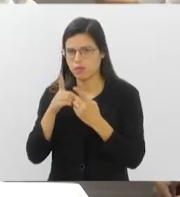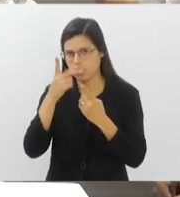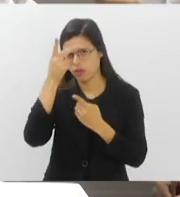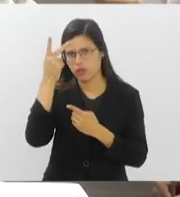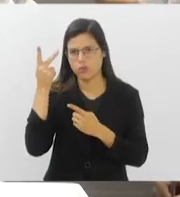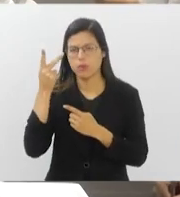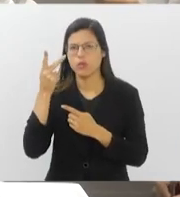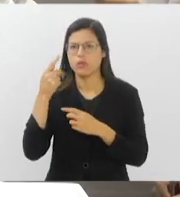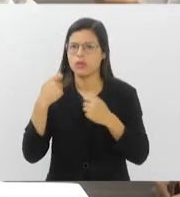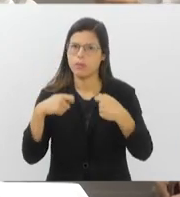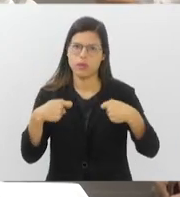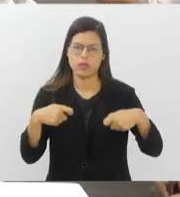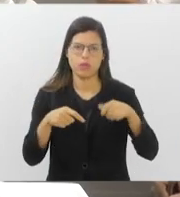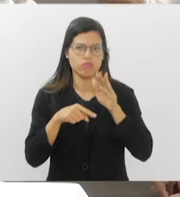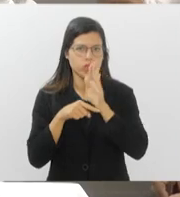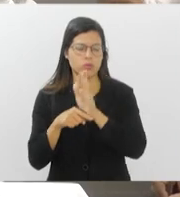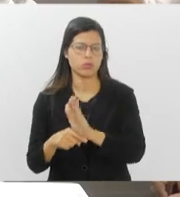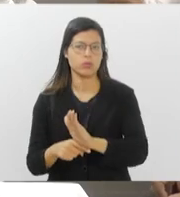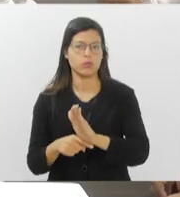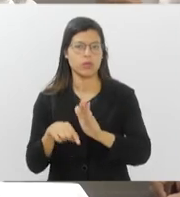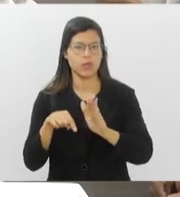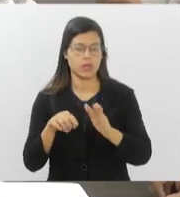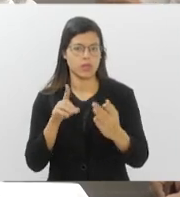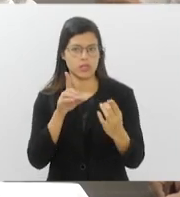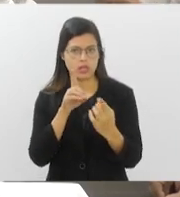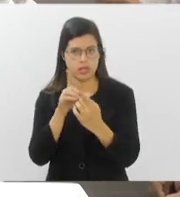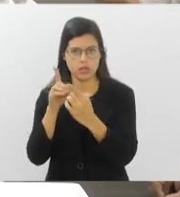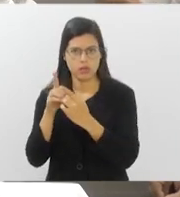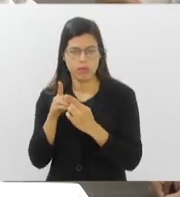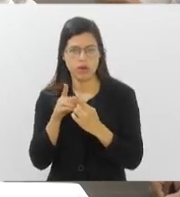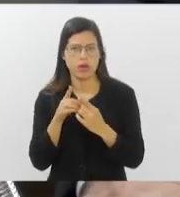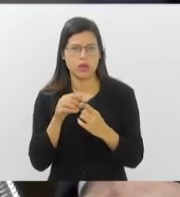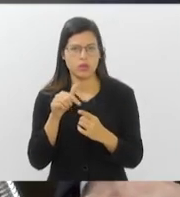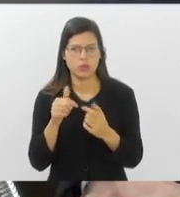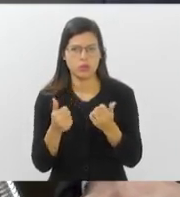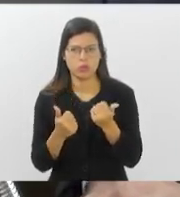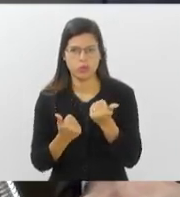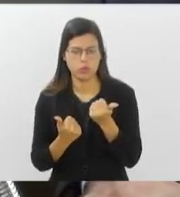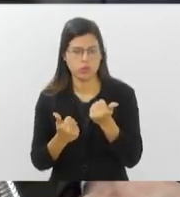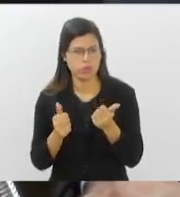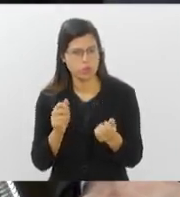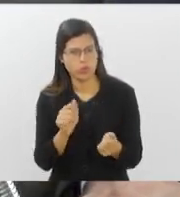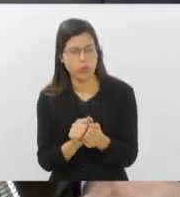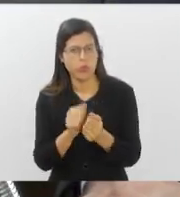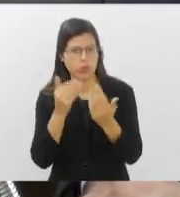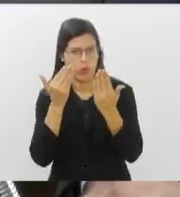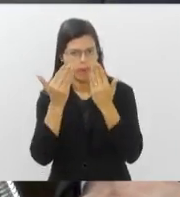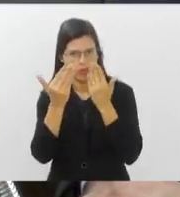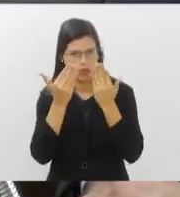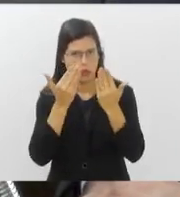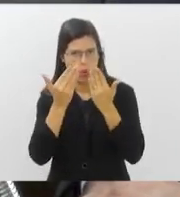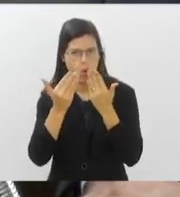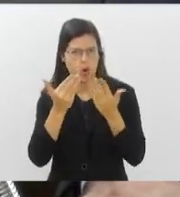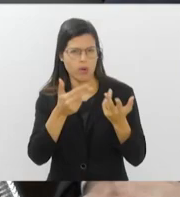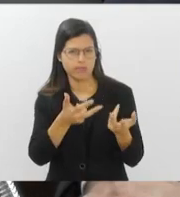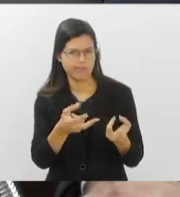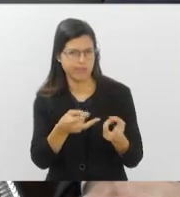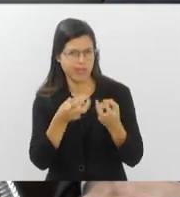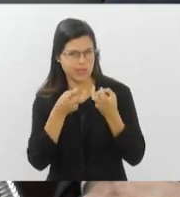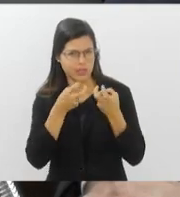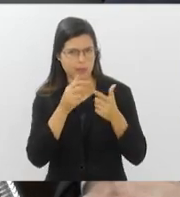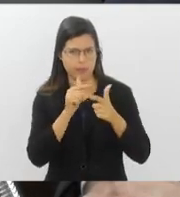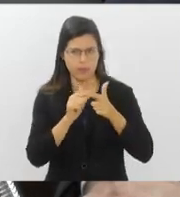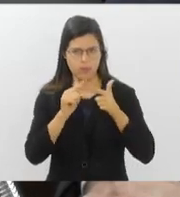quando nesse atendimento, através da assistente social, da própria psicóloga que compõe essa equipe, identifica algum